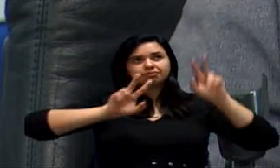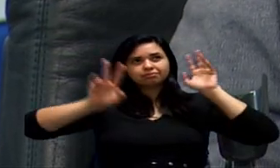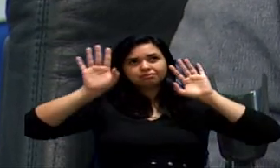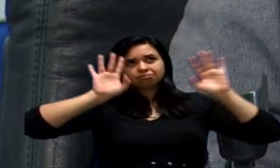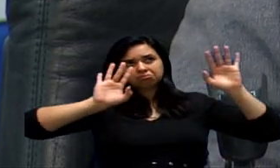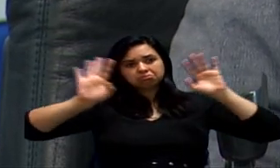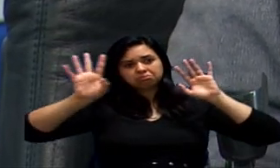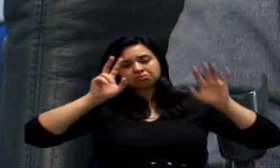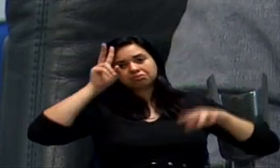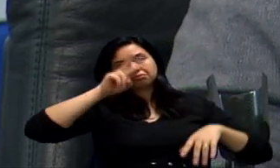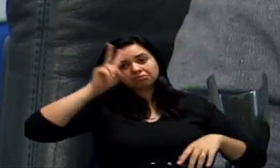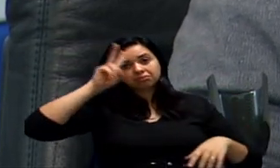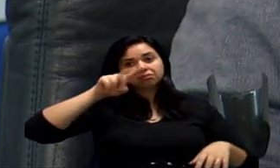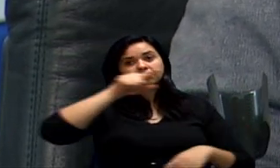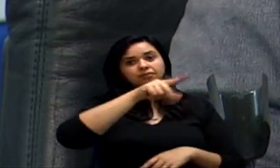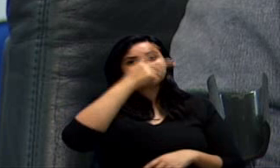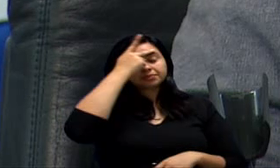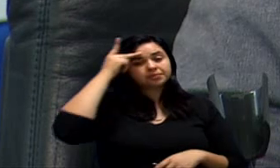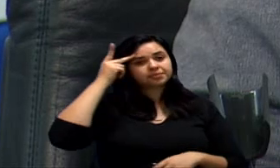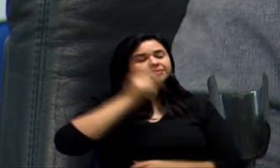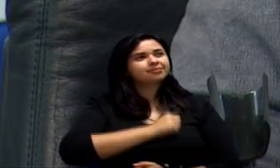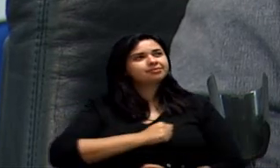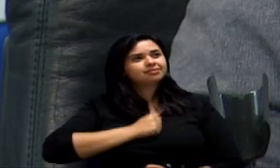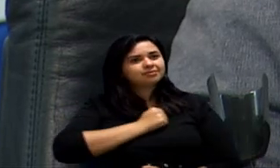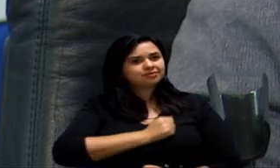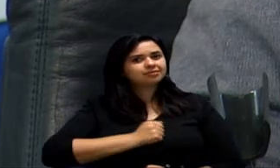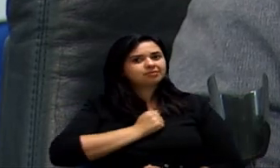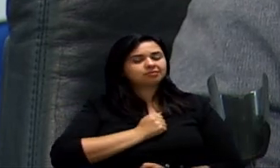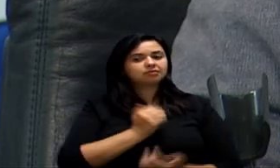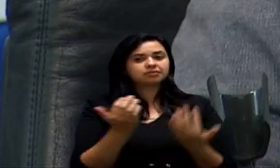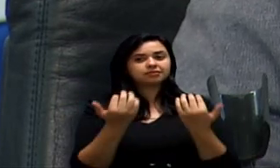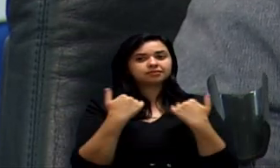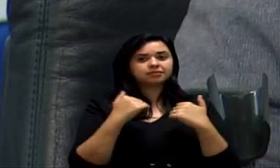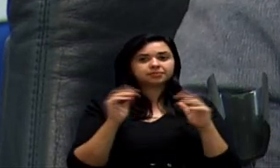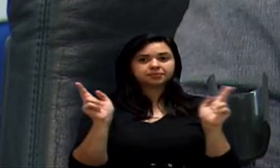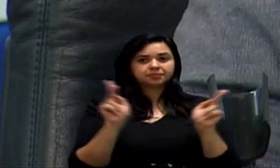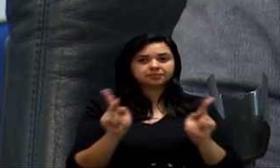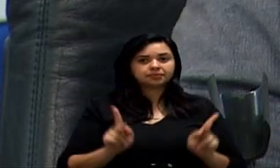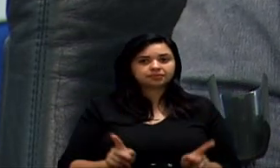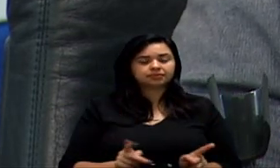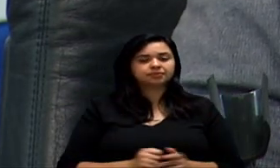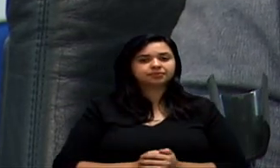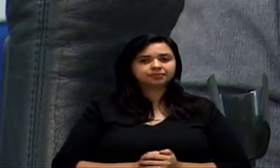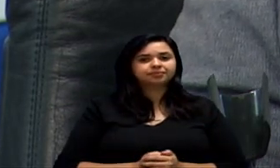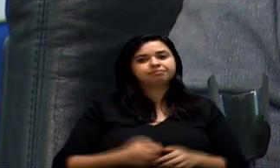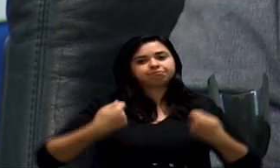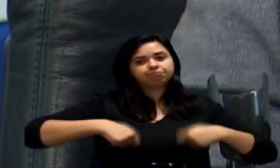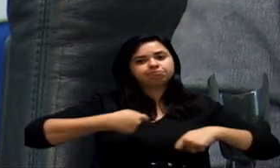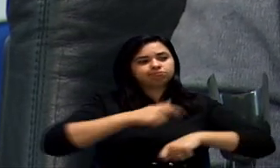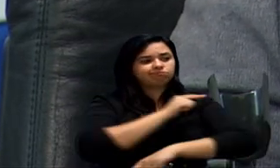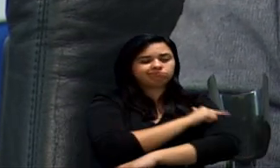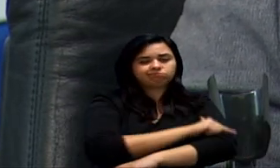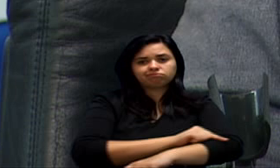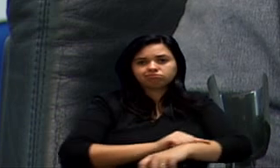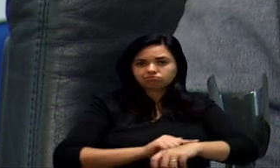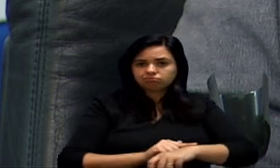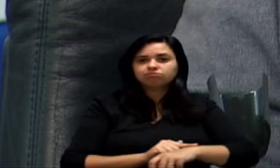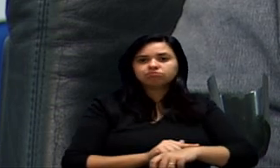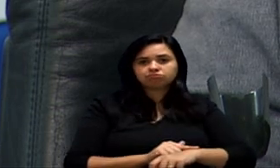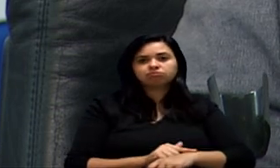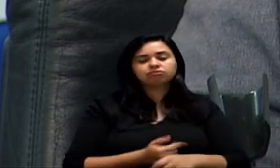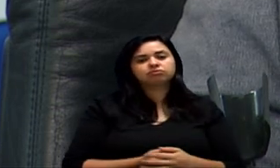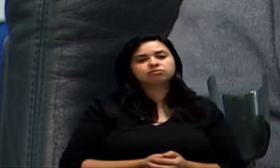sua história, né? Então, a gente tem que ter mais respeito, né? E o lugar... E eu vejo que é um lugar muito importante,